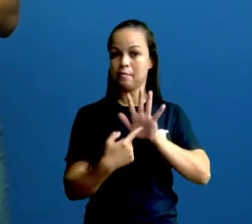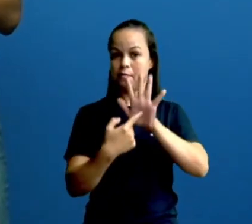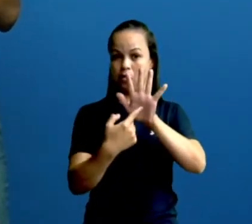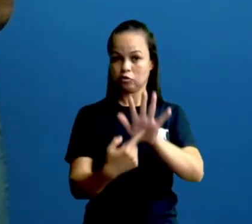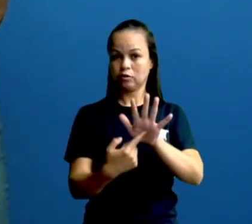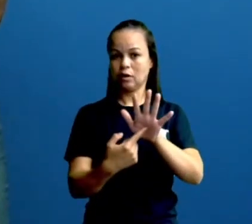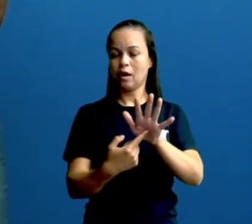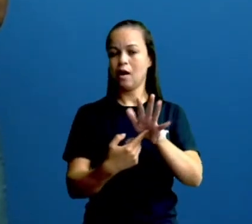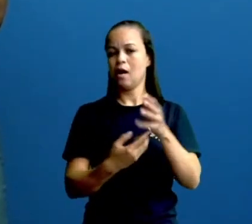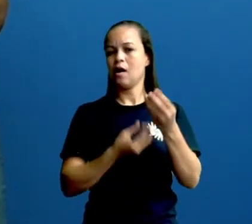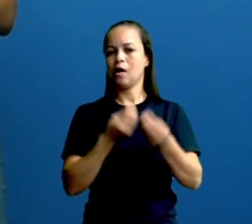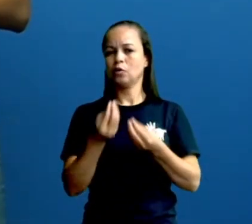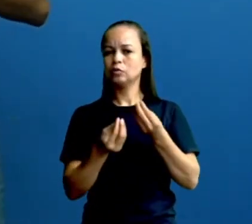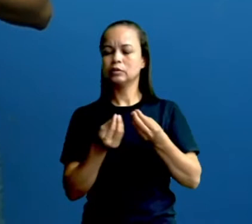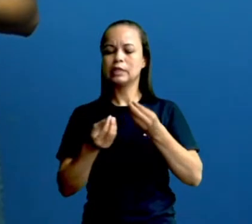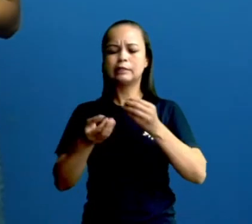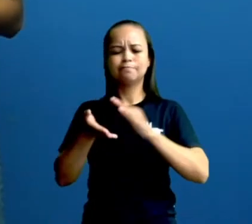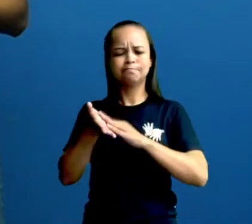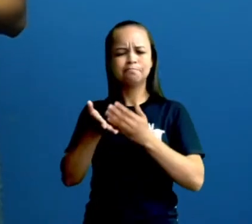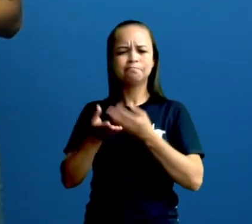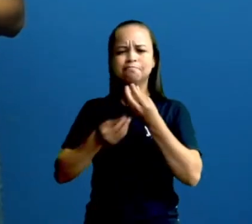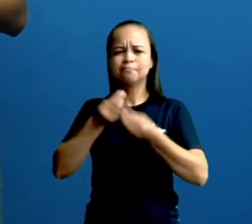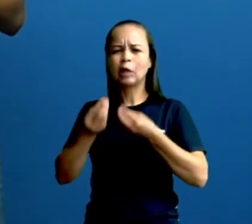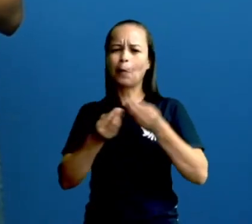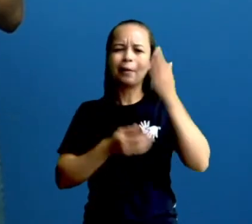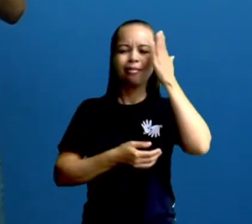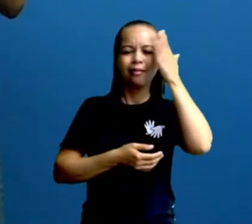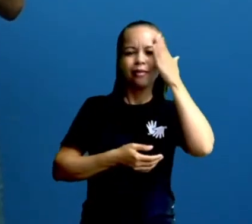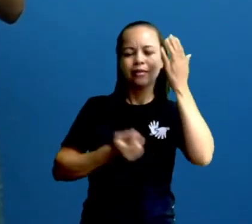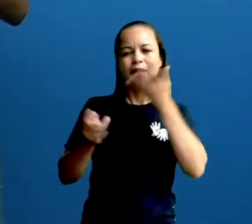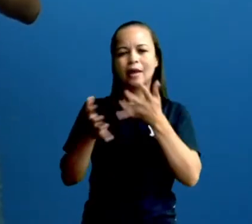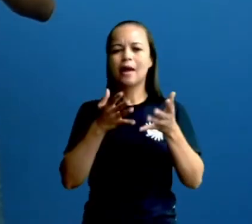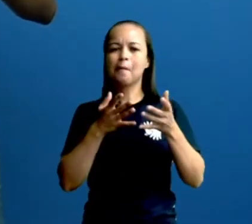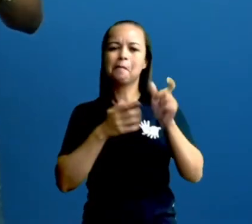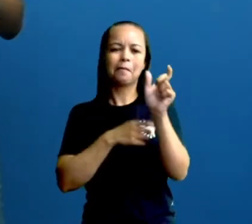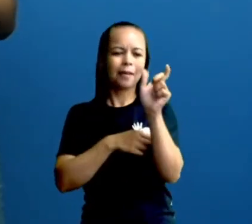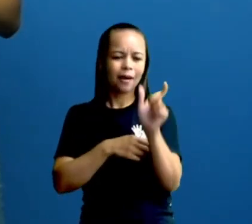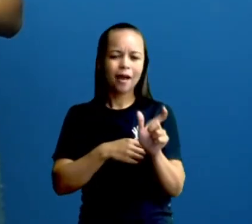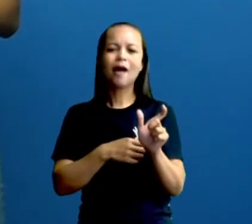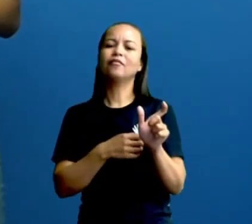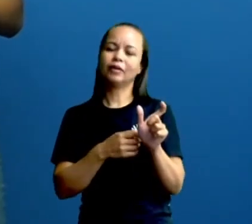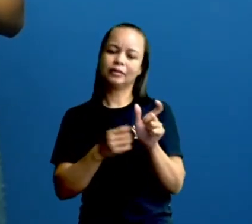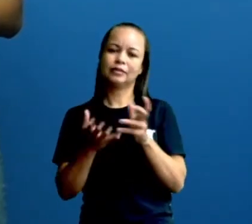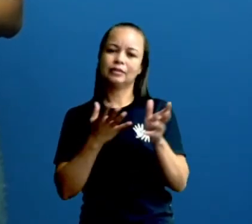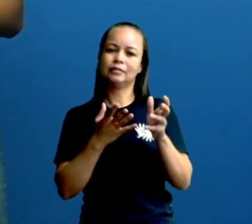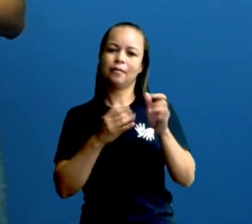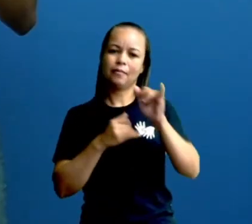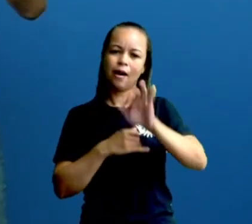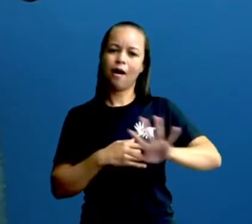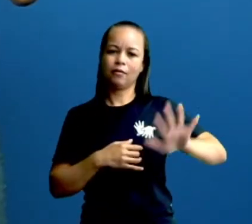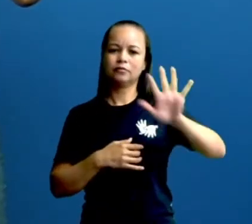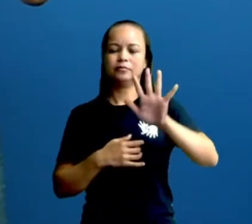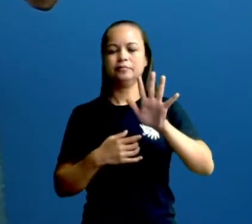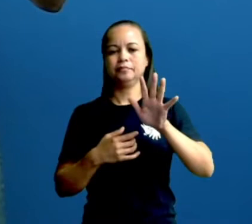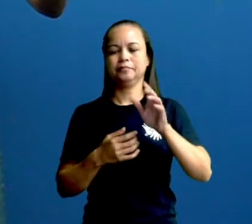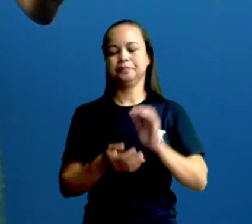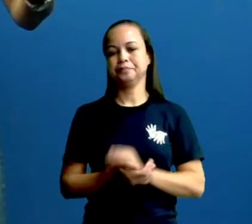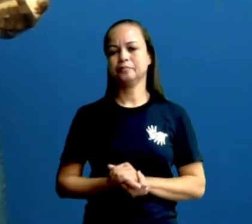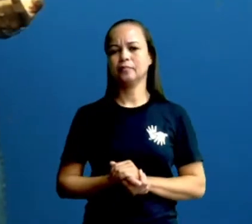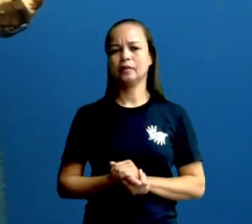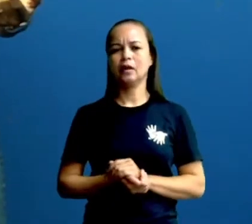mostrar formas de interpretá-las através de palavras-chave e imagens. Isso mesmo. Gente, quando a gente fala de tirinha, a gente lembra